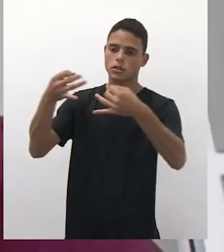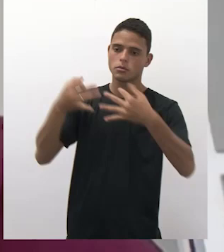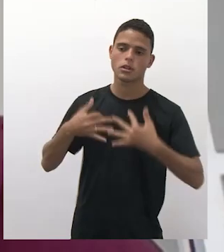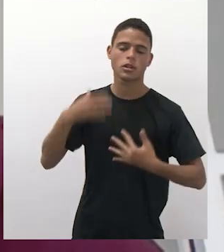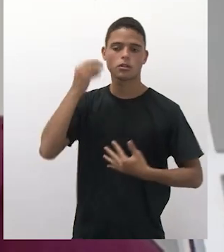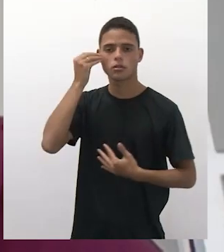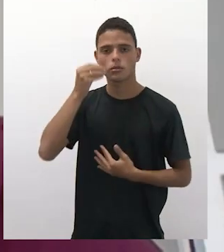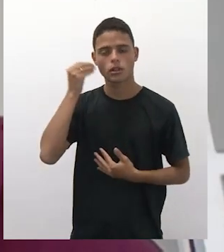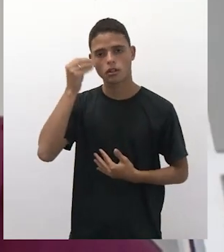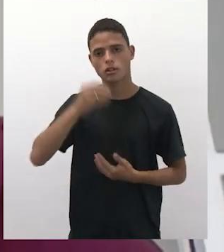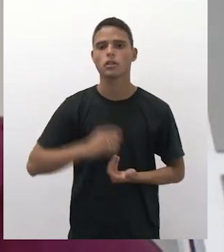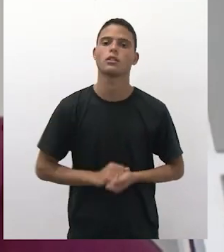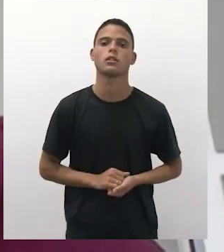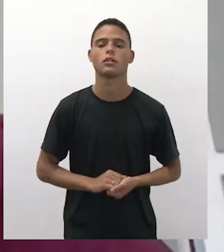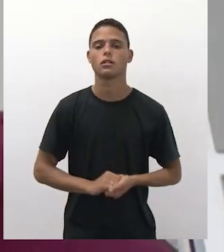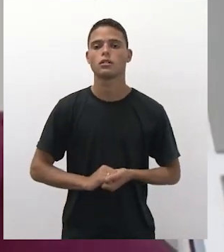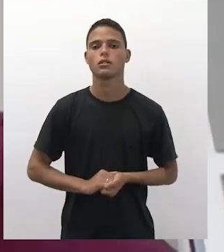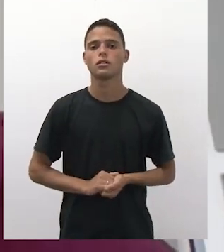sim,